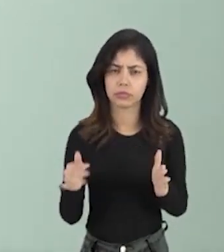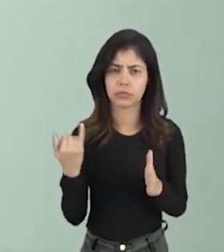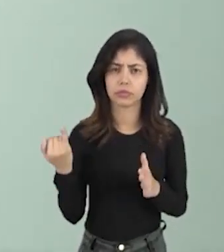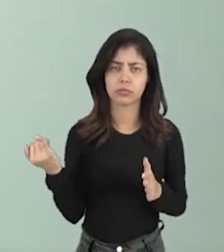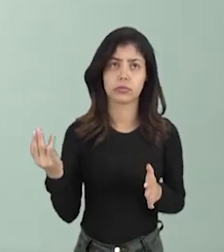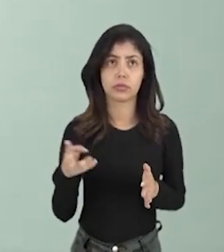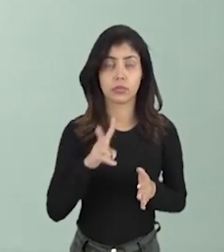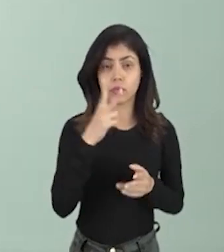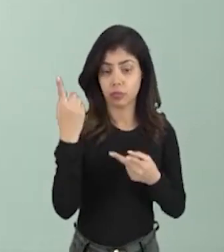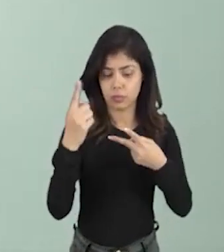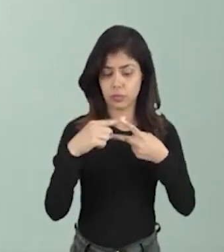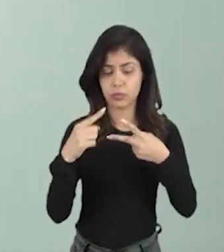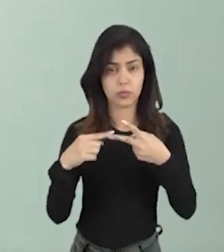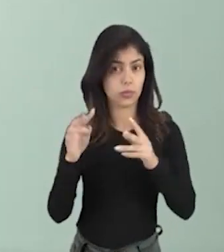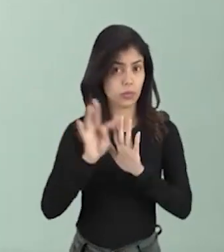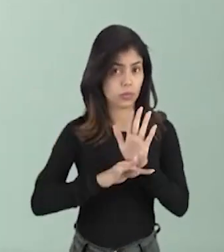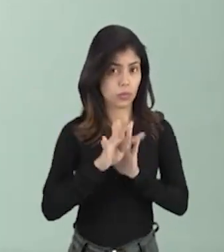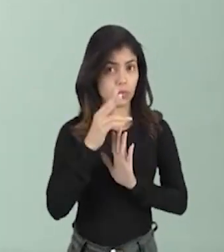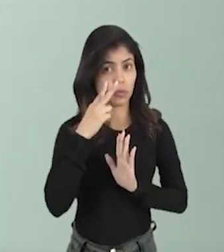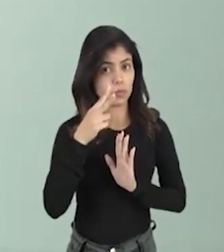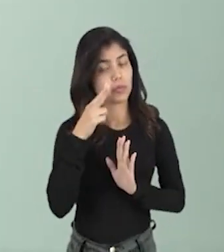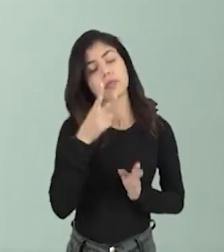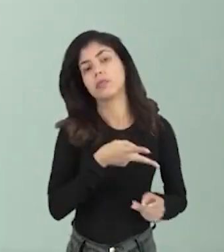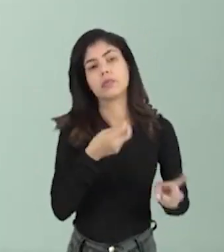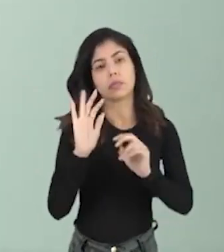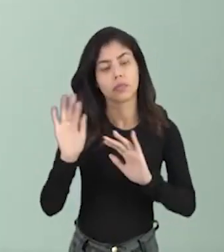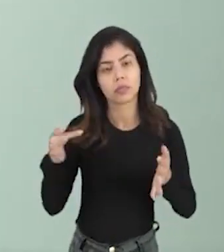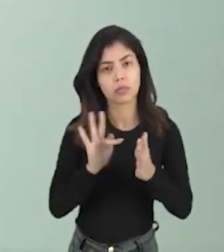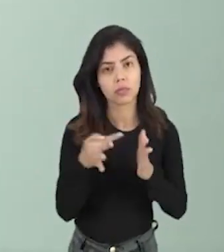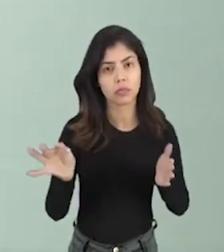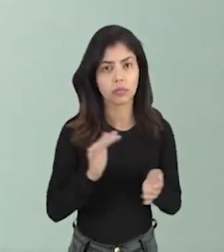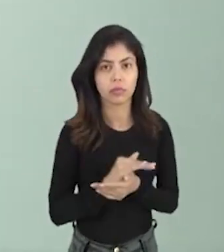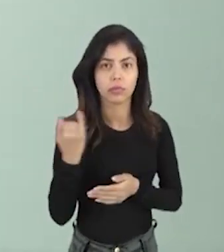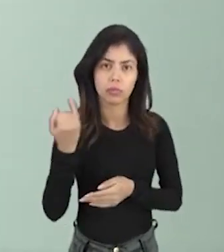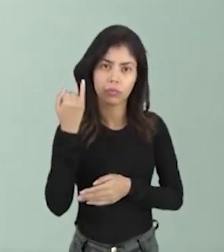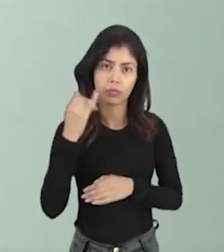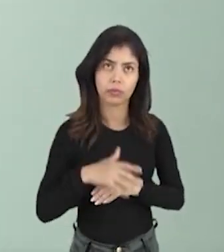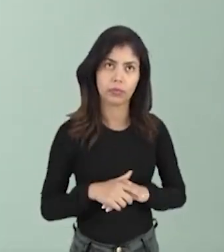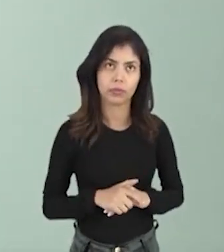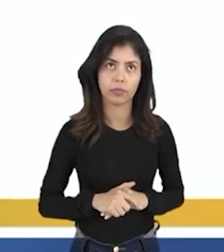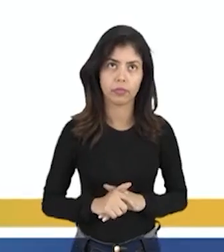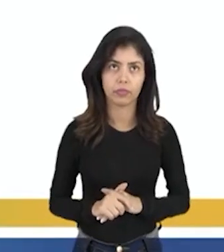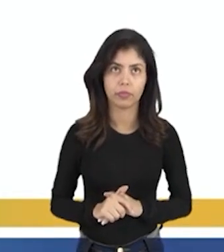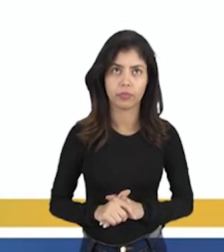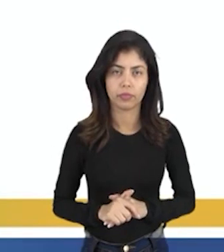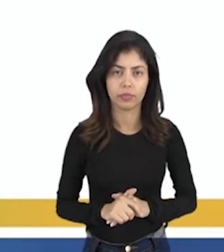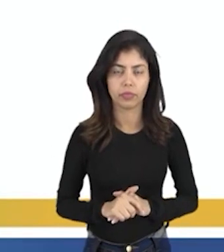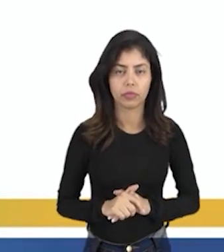você vai ter que analisar dois textos e verificar a função predominante.